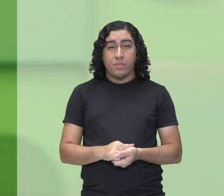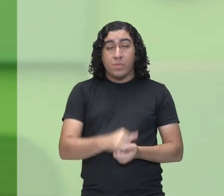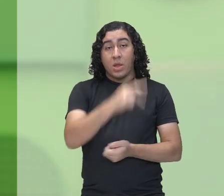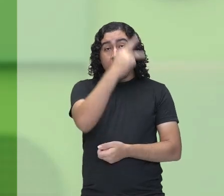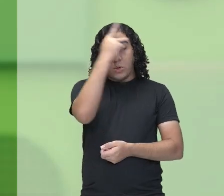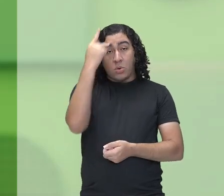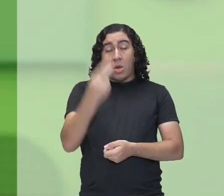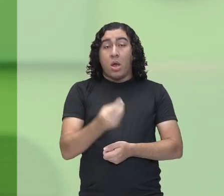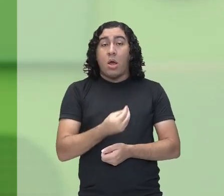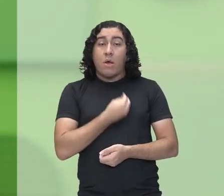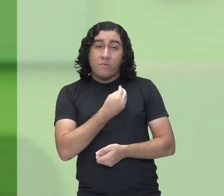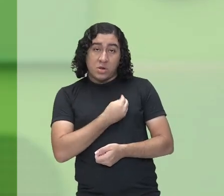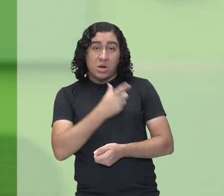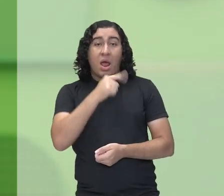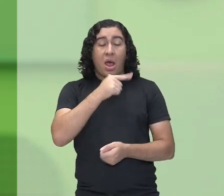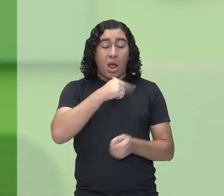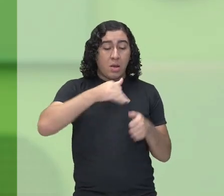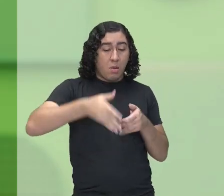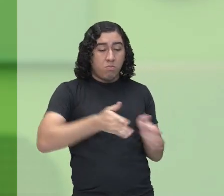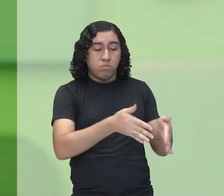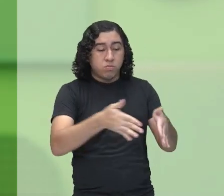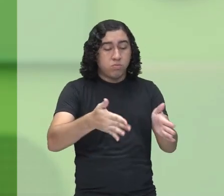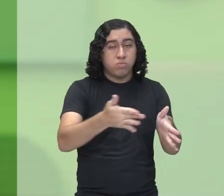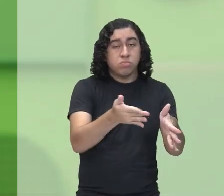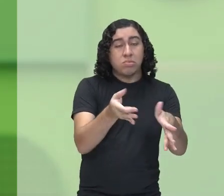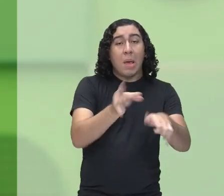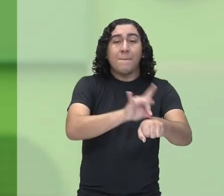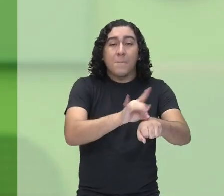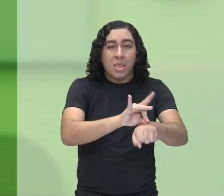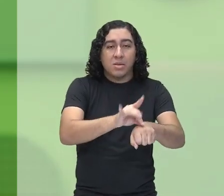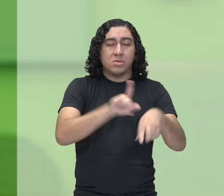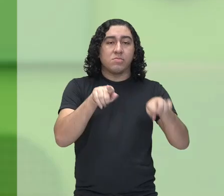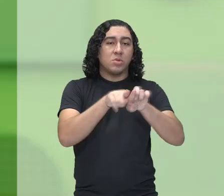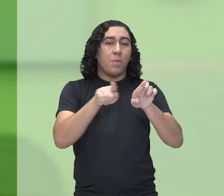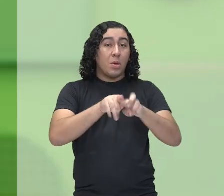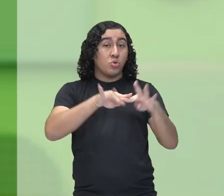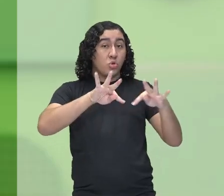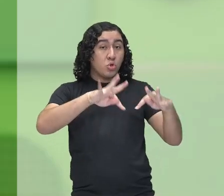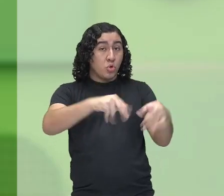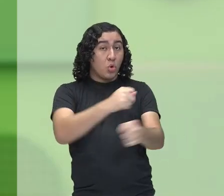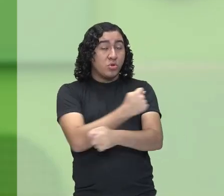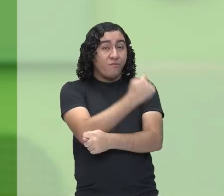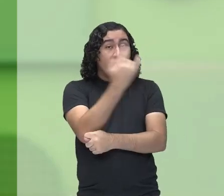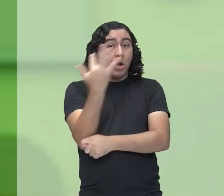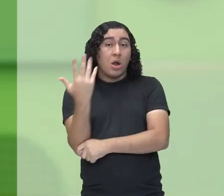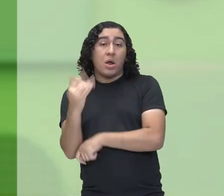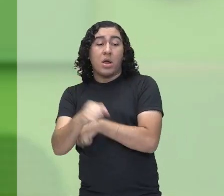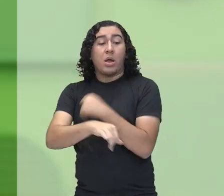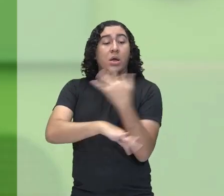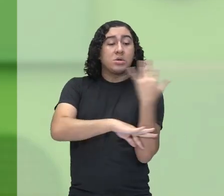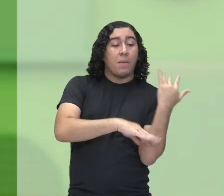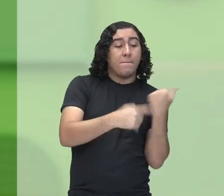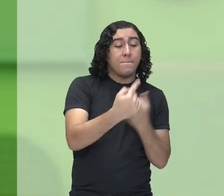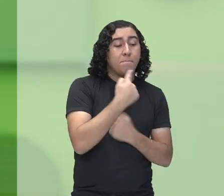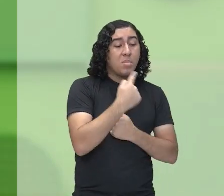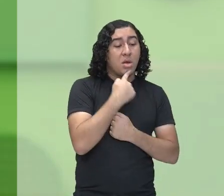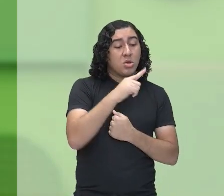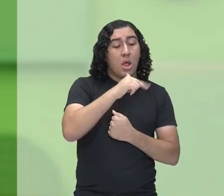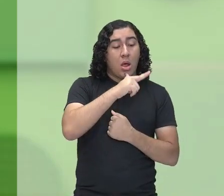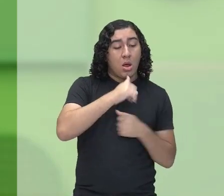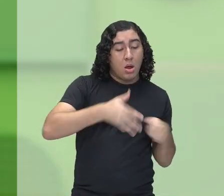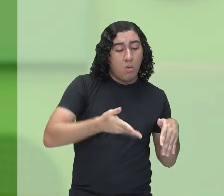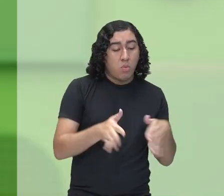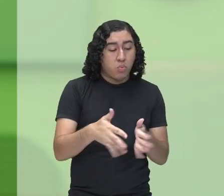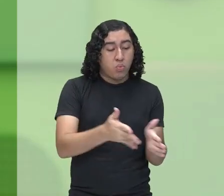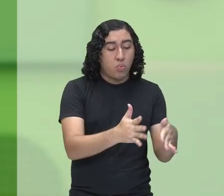água preta, como o Rio Negro, né? E todas as florestas, todos os ambientes que estão ali